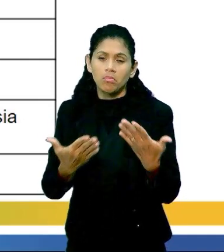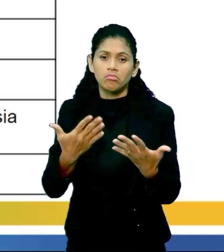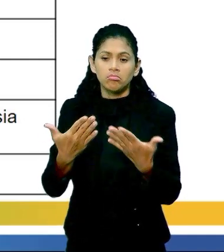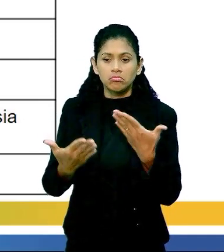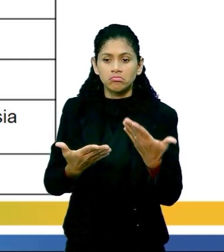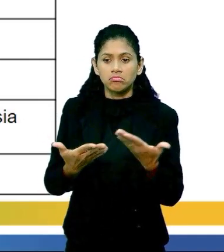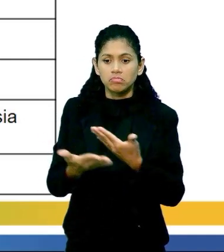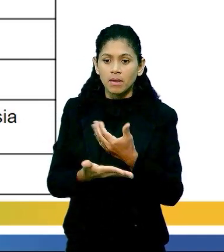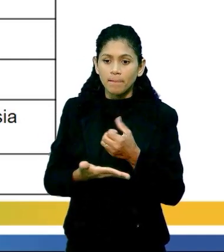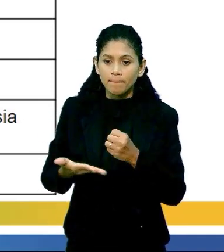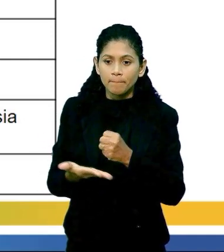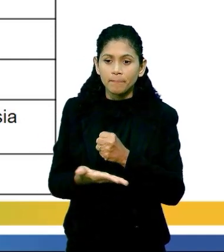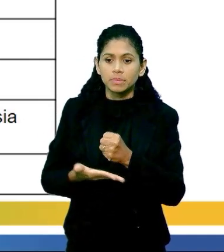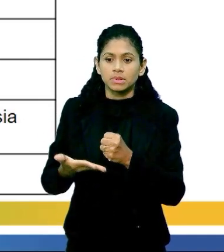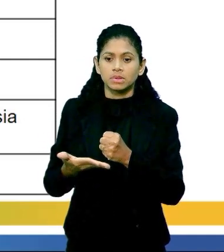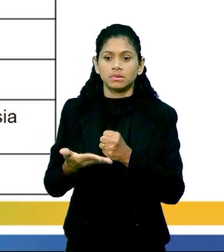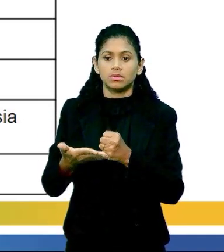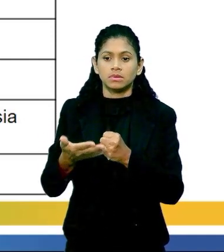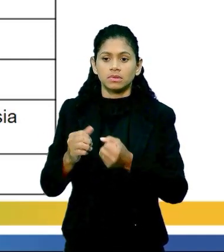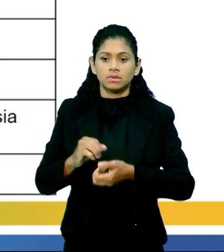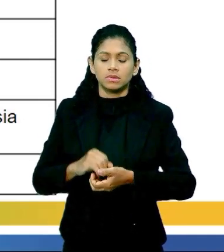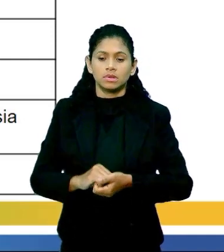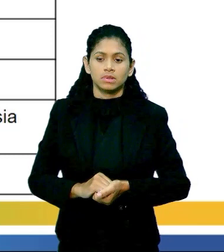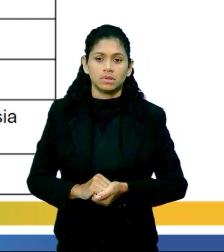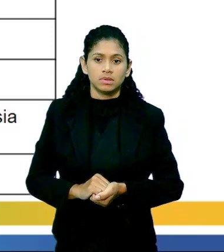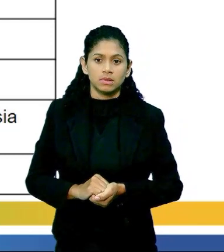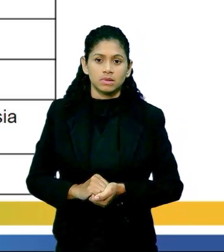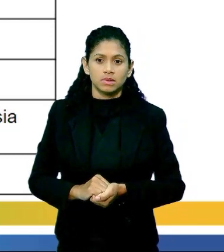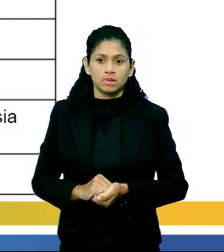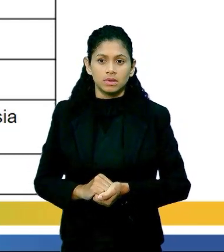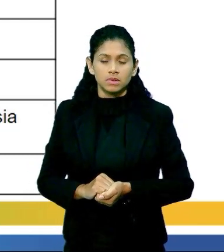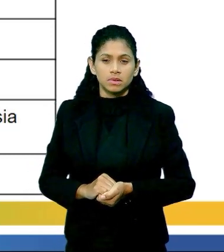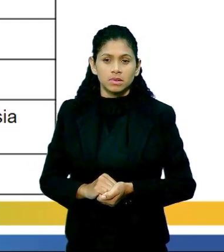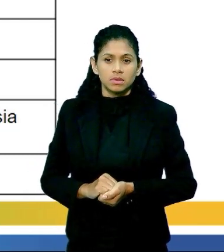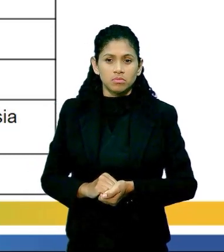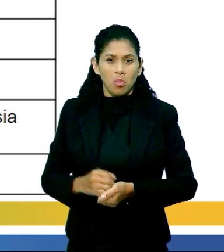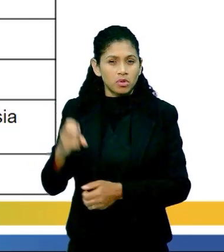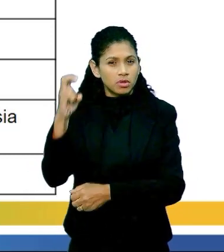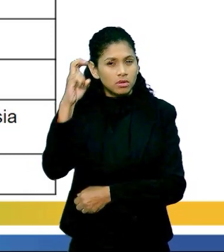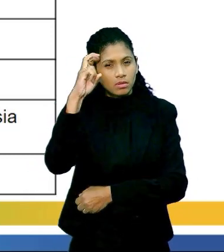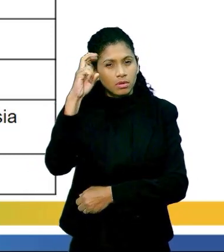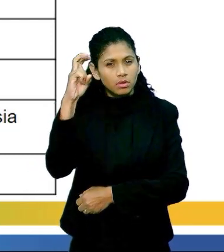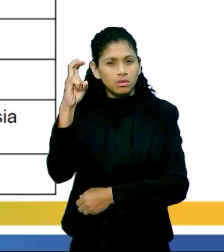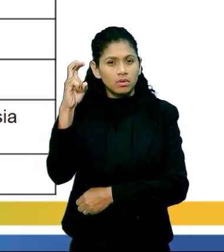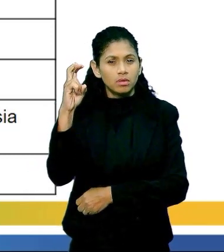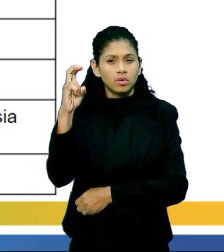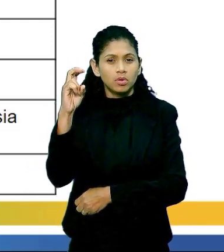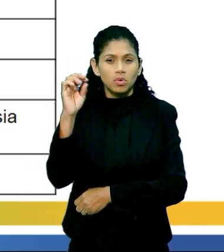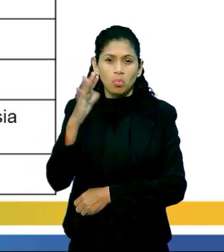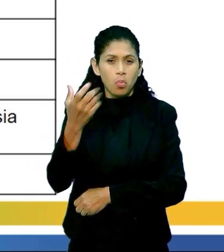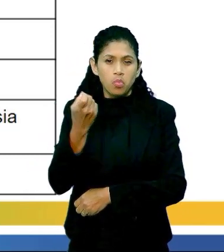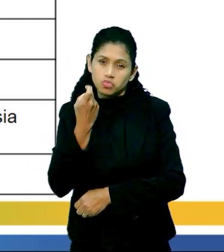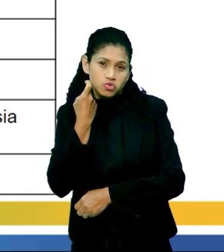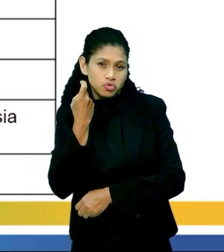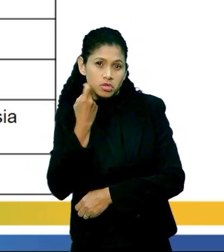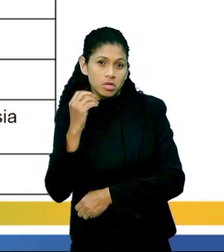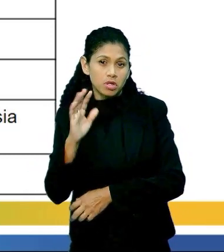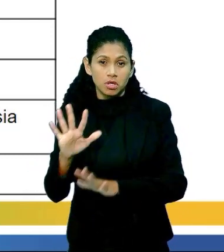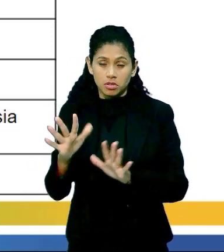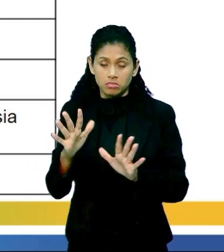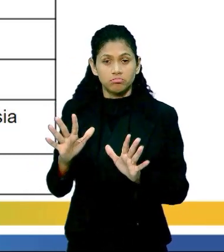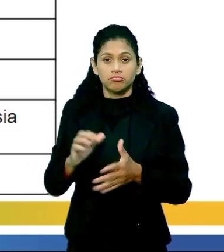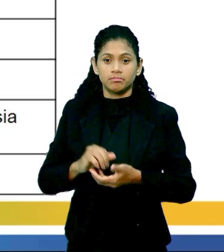abril. Ainda fala lá, né? Domingo de Ramos, ó, quinta e sexta-feira, né? Jueves e viernes. Quinta e